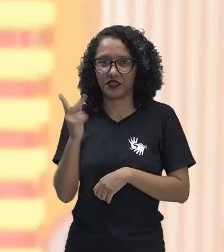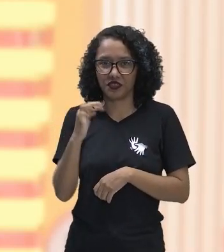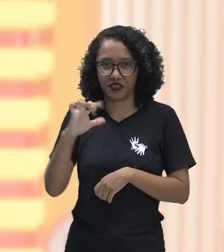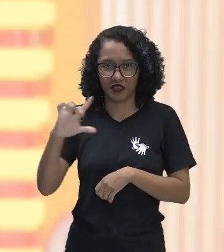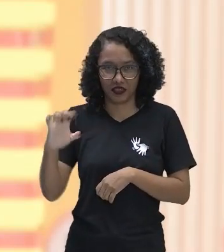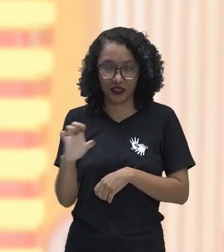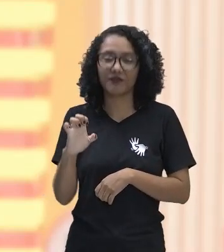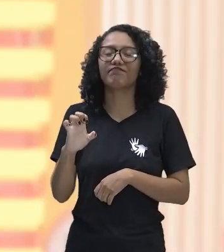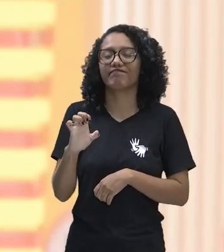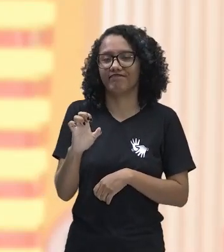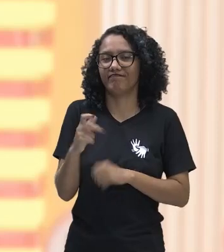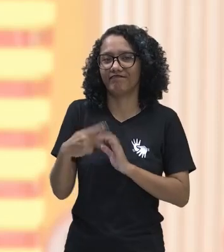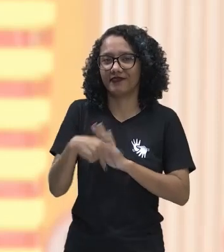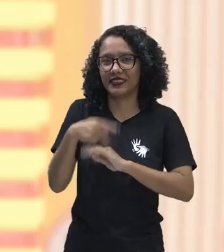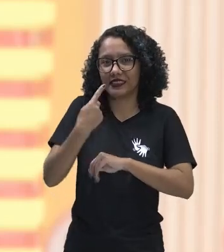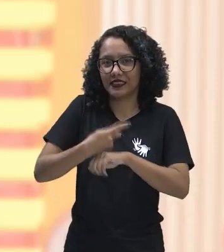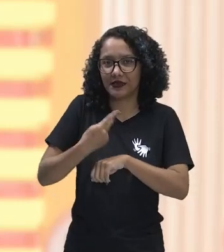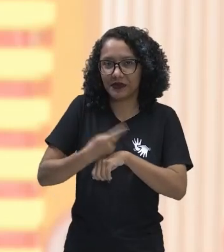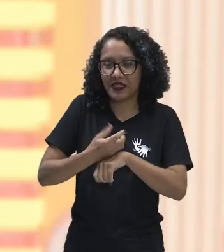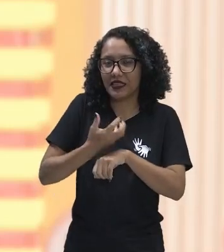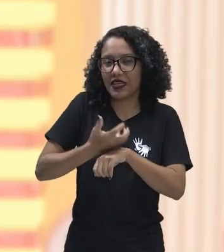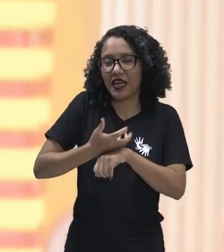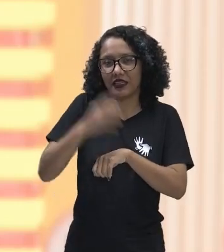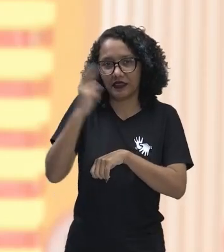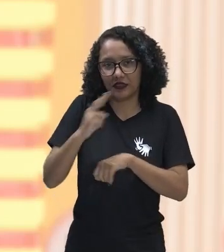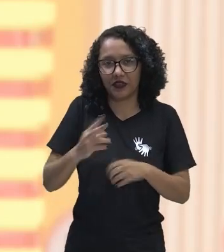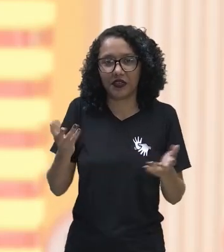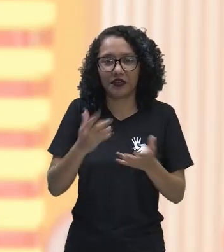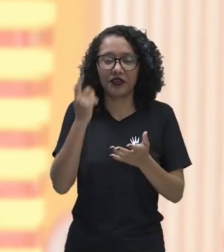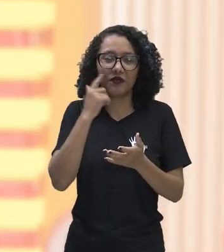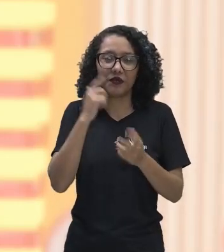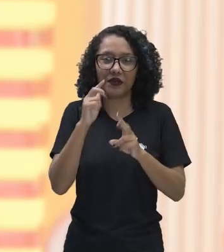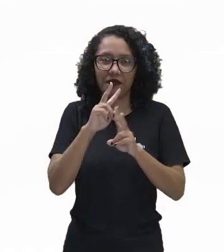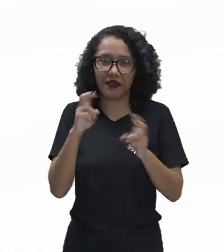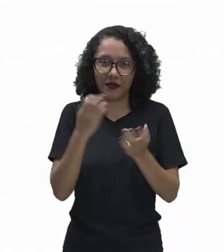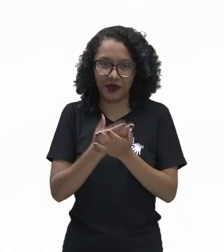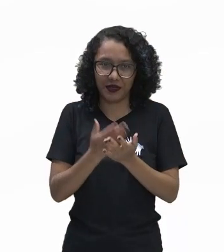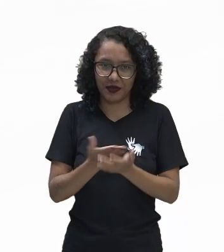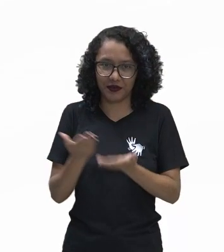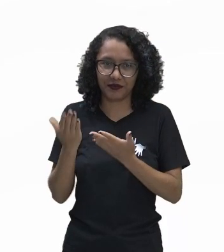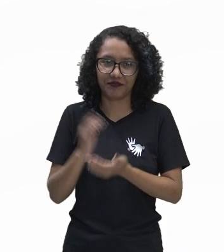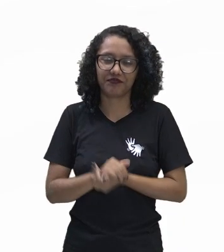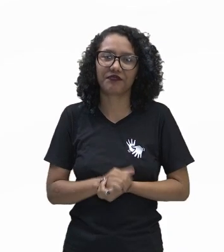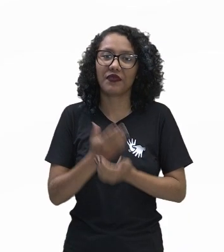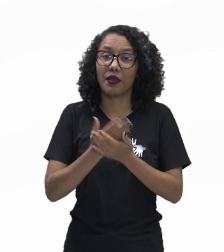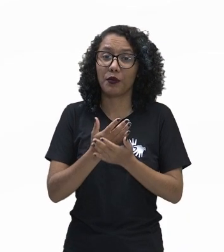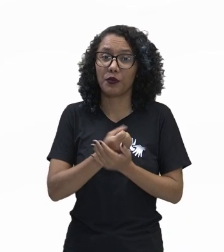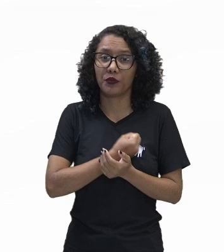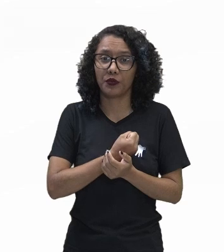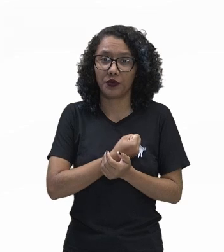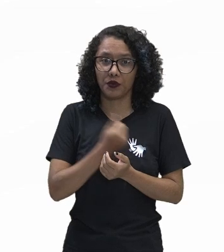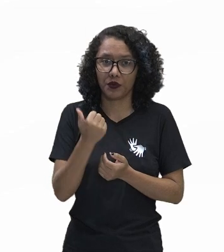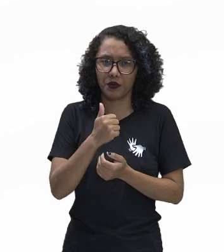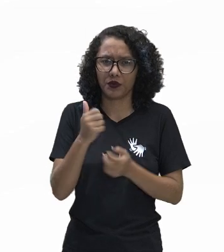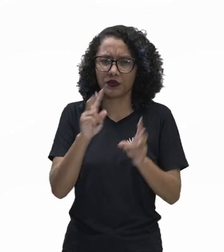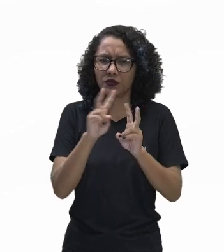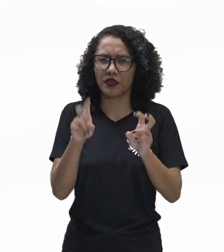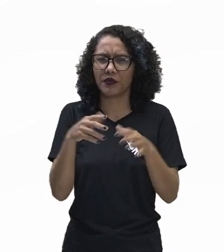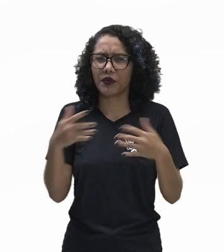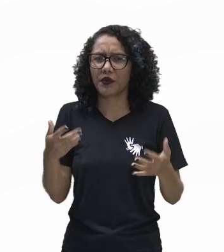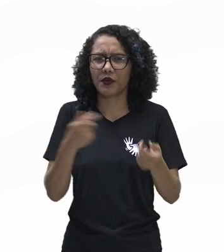de História, e vamos dar uma olhada no nosso objeto de conhecimento desta aula? Aula 11, objeto de